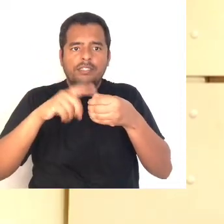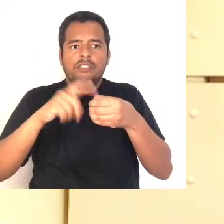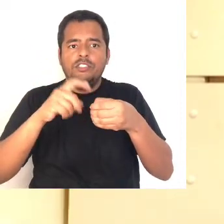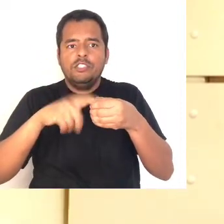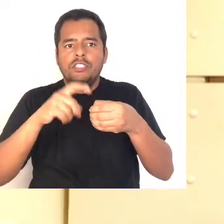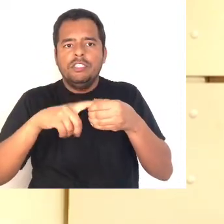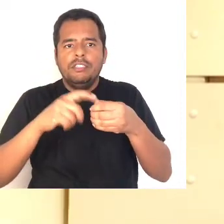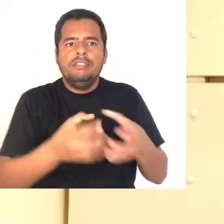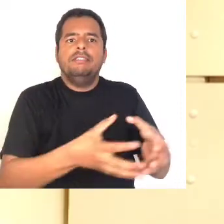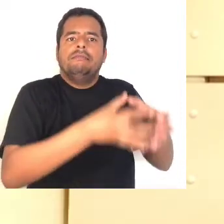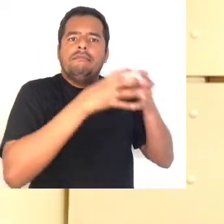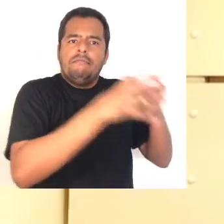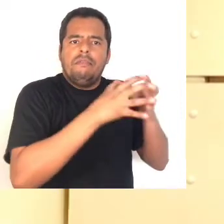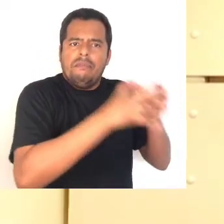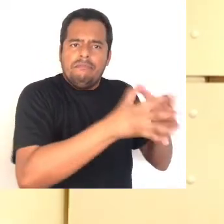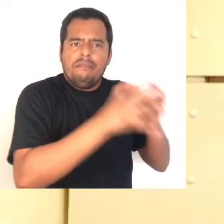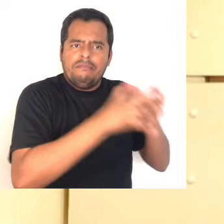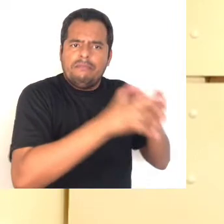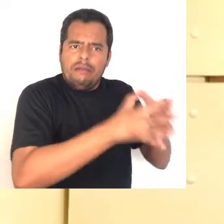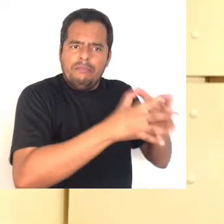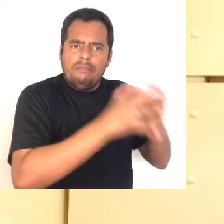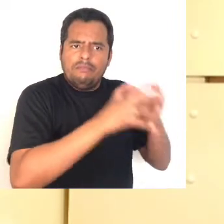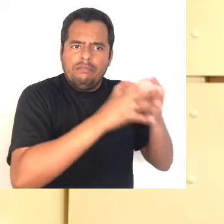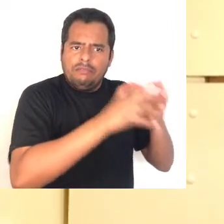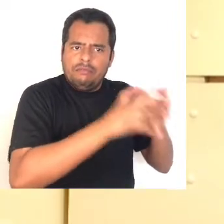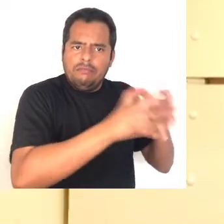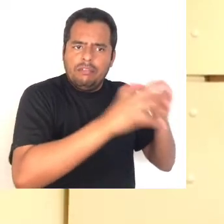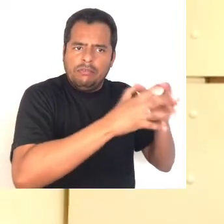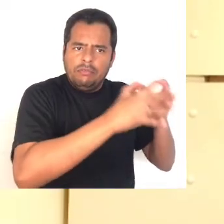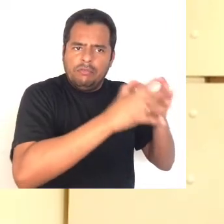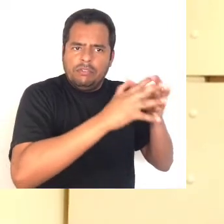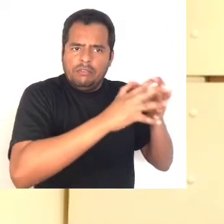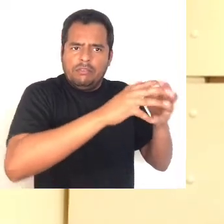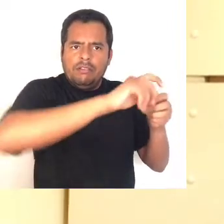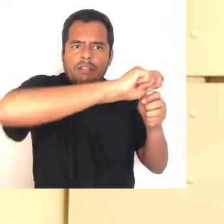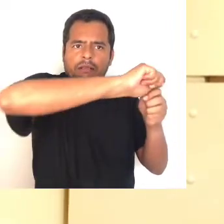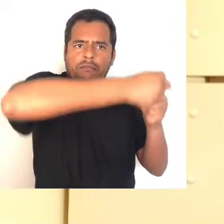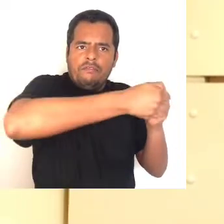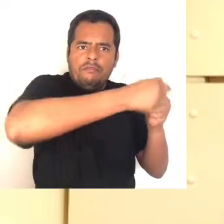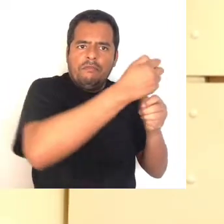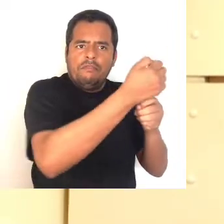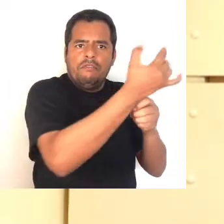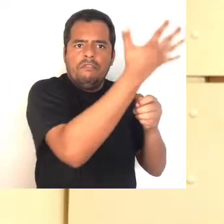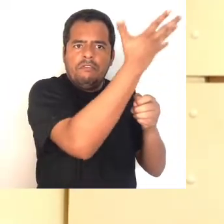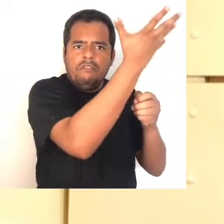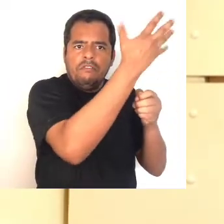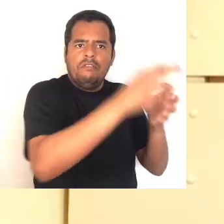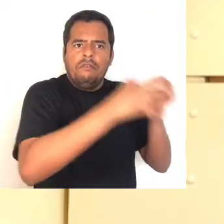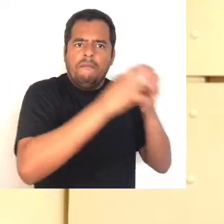certo? E aí, novamente, eu venho aqui, ó, e agito.